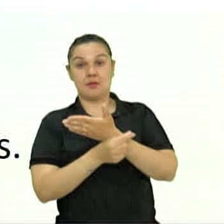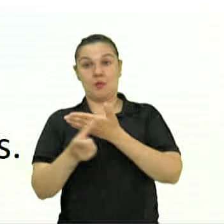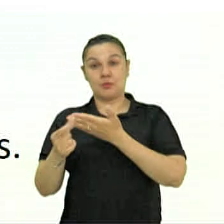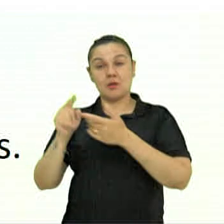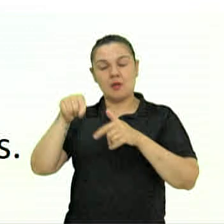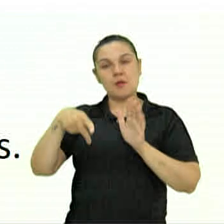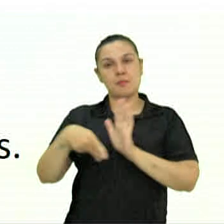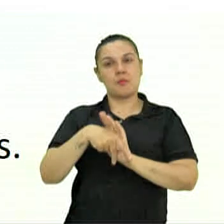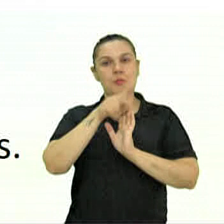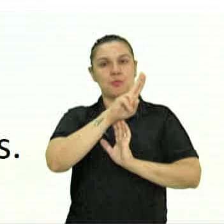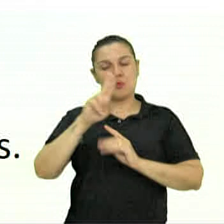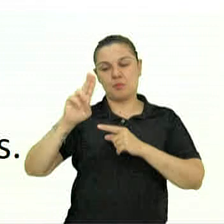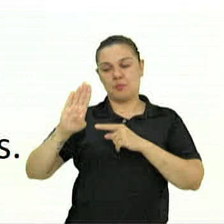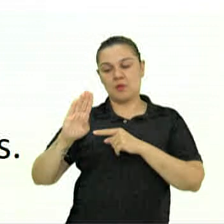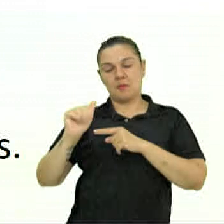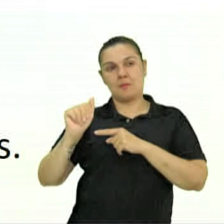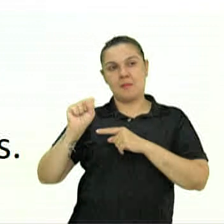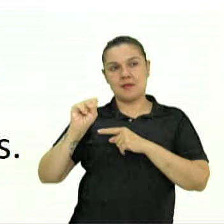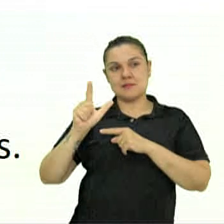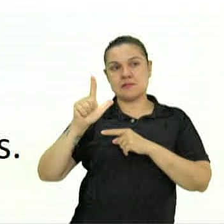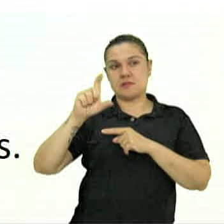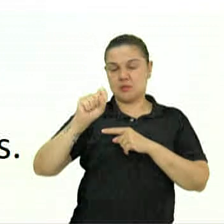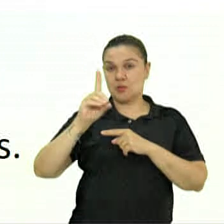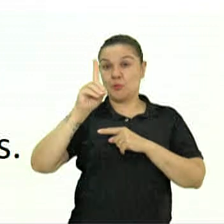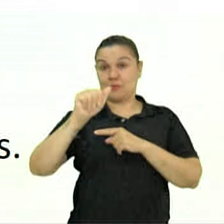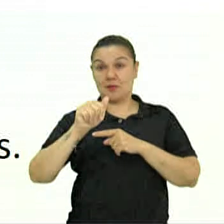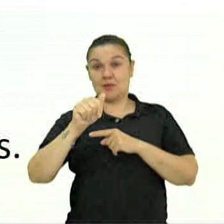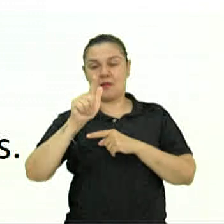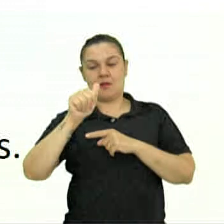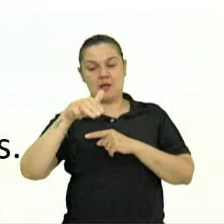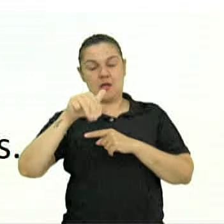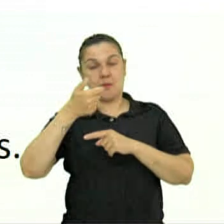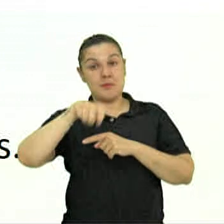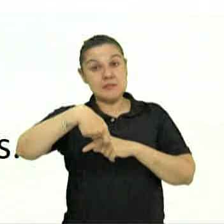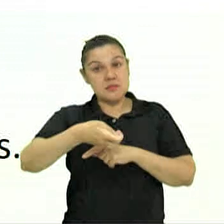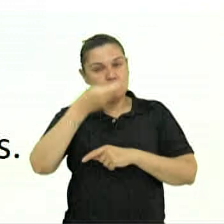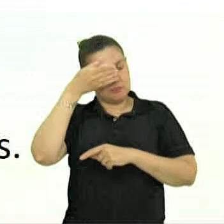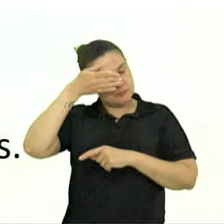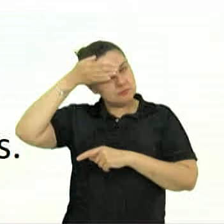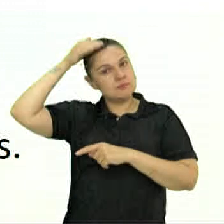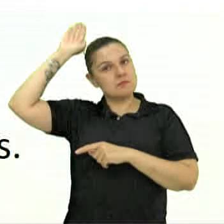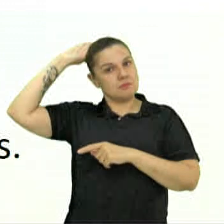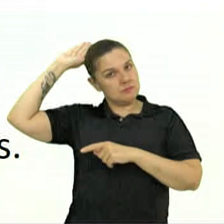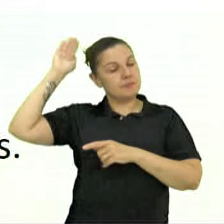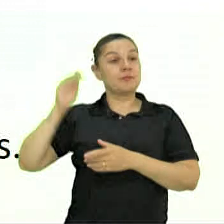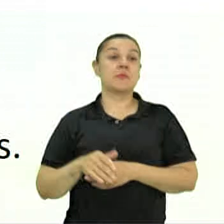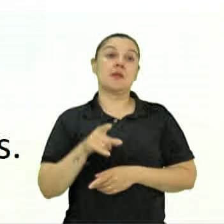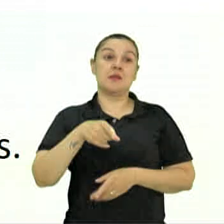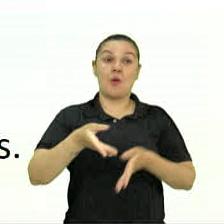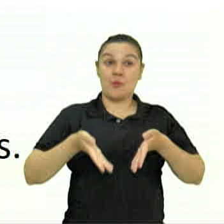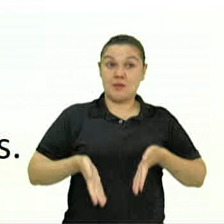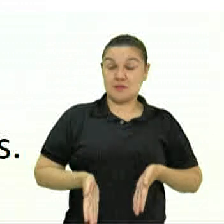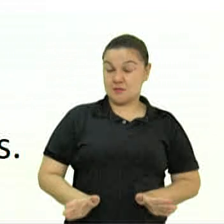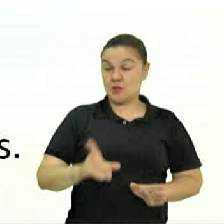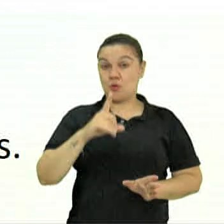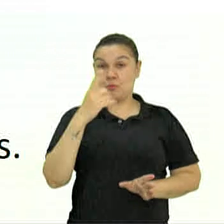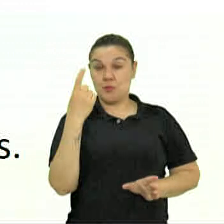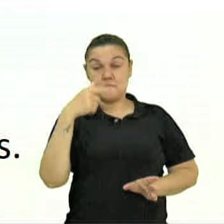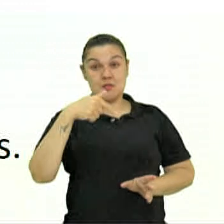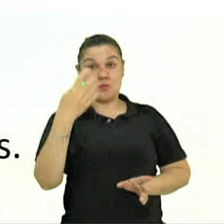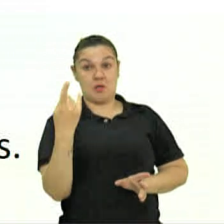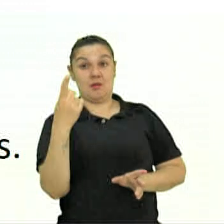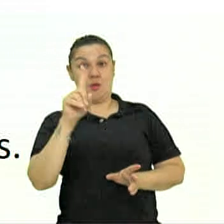da Gama. Olha só, ele nasceu em 1741, faleceu em 1795. Foi um poeta